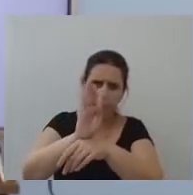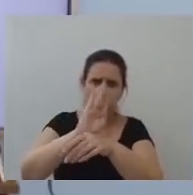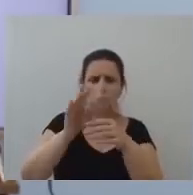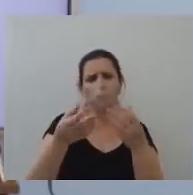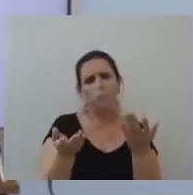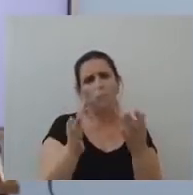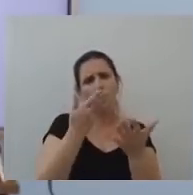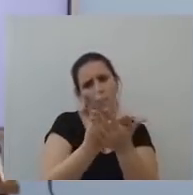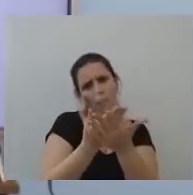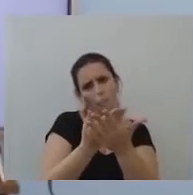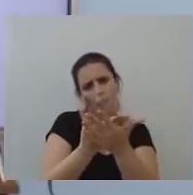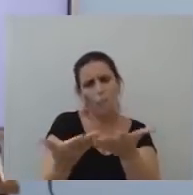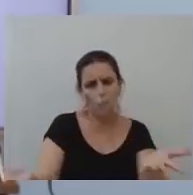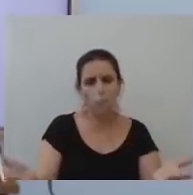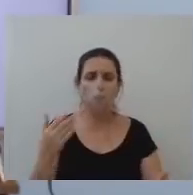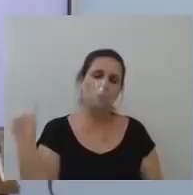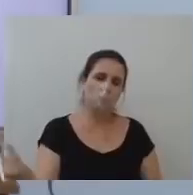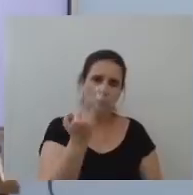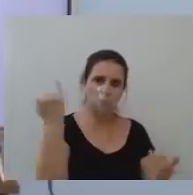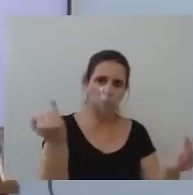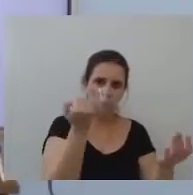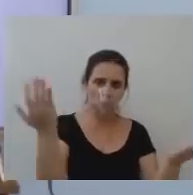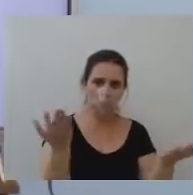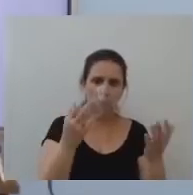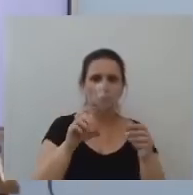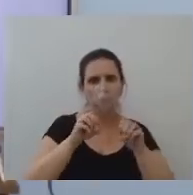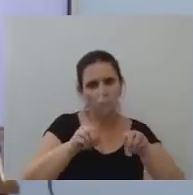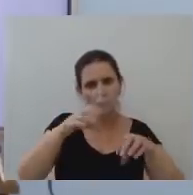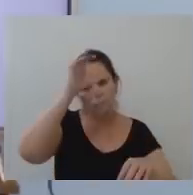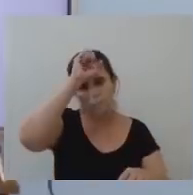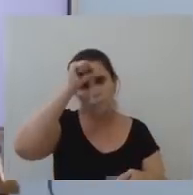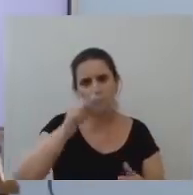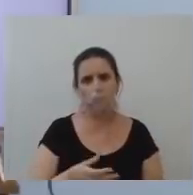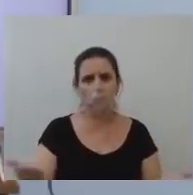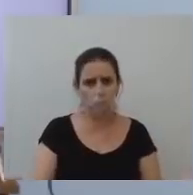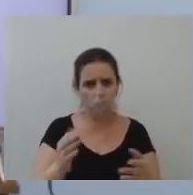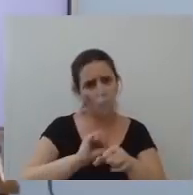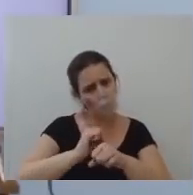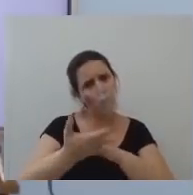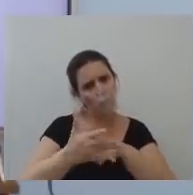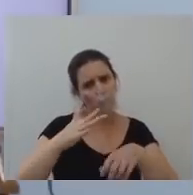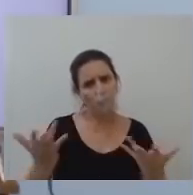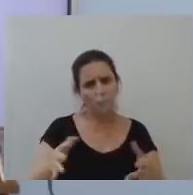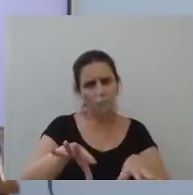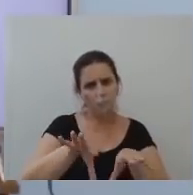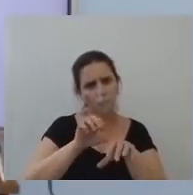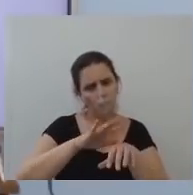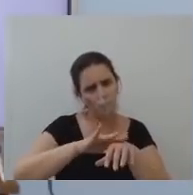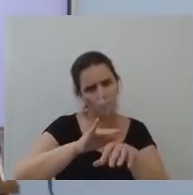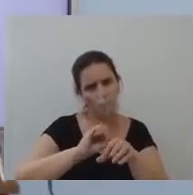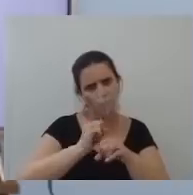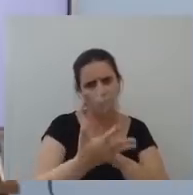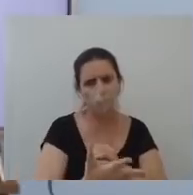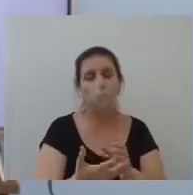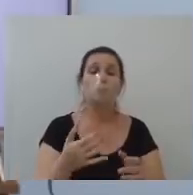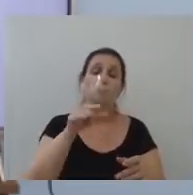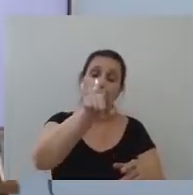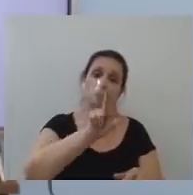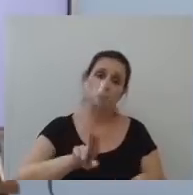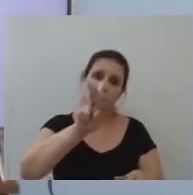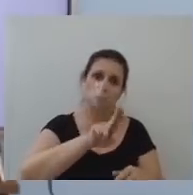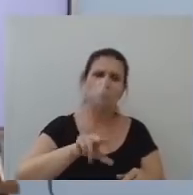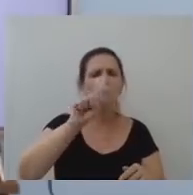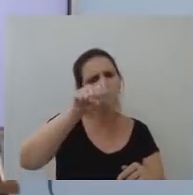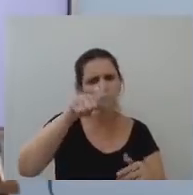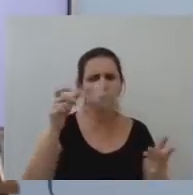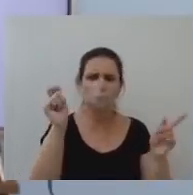extrema importância, né, nesse processo de ensino e aprendizagem, para esse momento que a gente está vivendo agora, se você utilizar, você vai